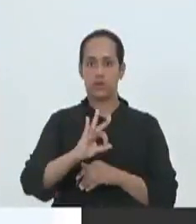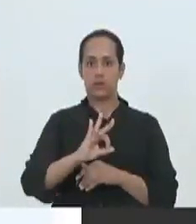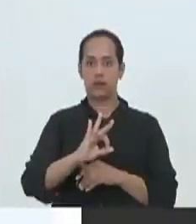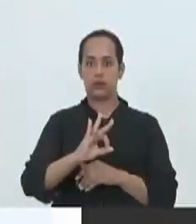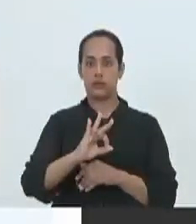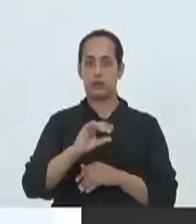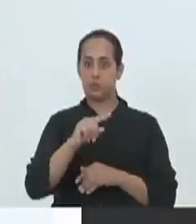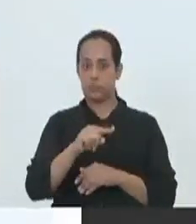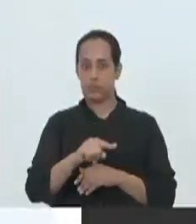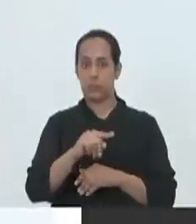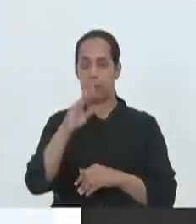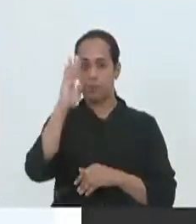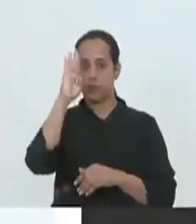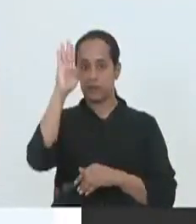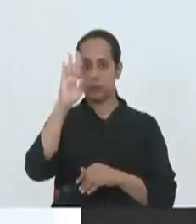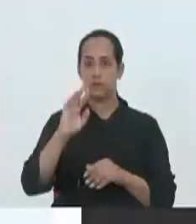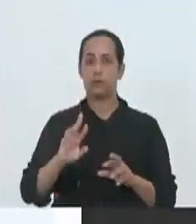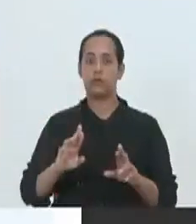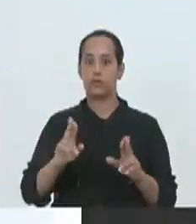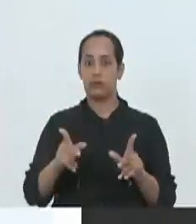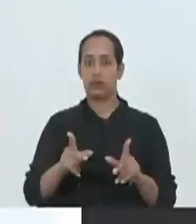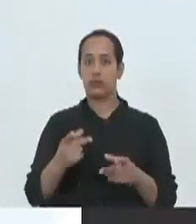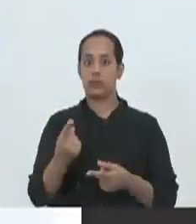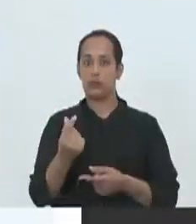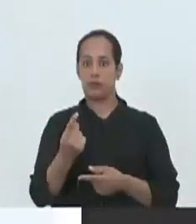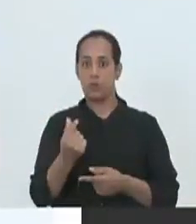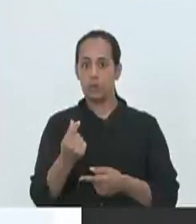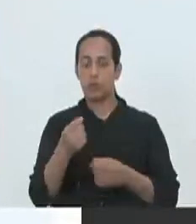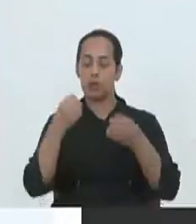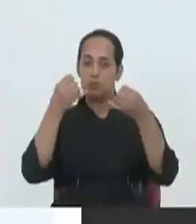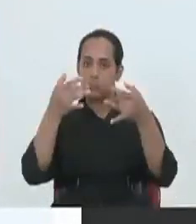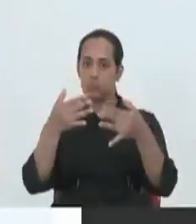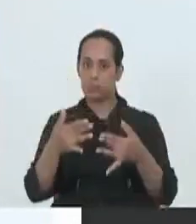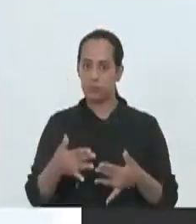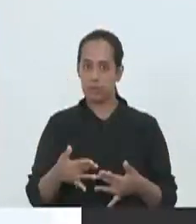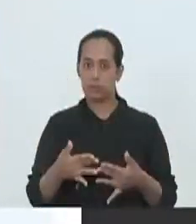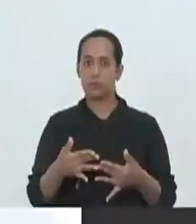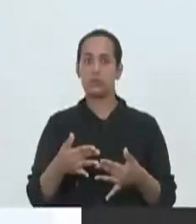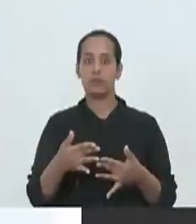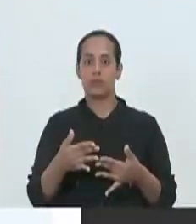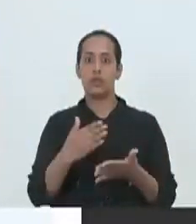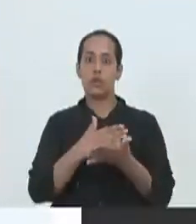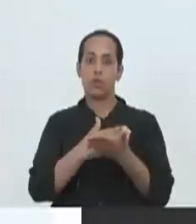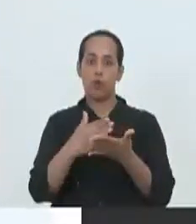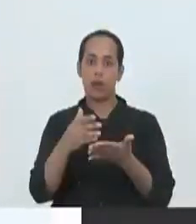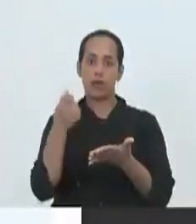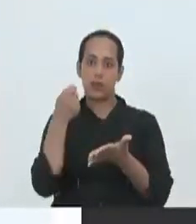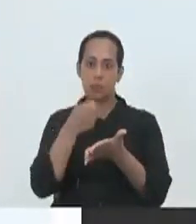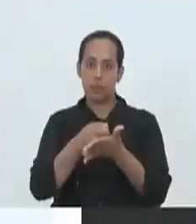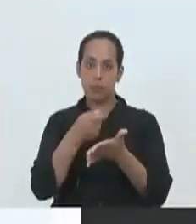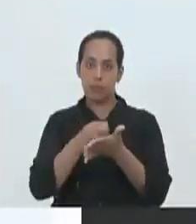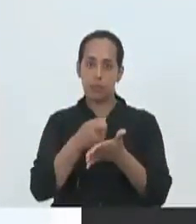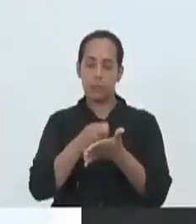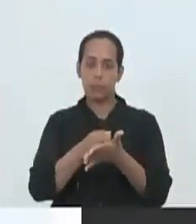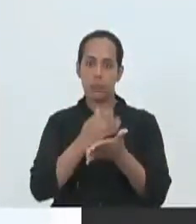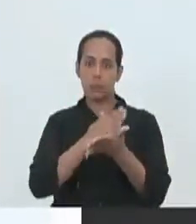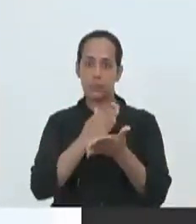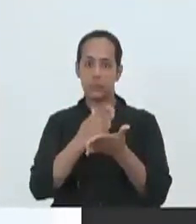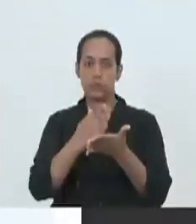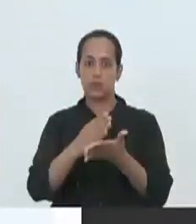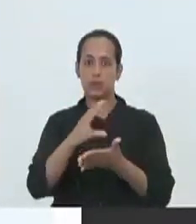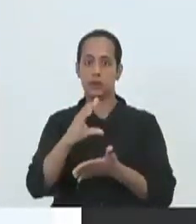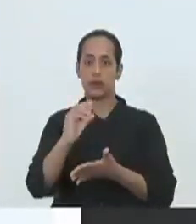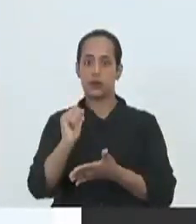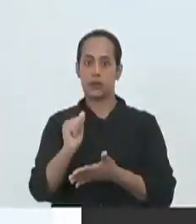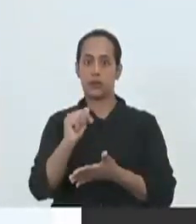e a diferença de valor é praticamente toda explicada Porque a gente já começa a pagar as parcelas do CAF e do desenvolve São Paulo os